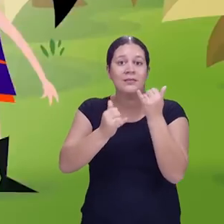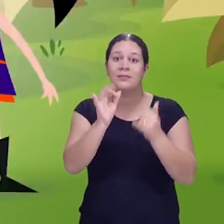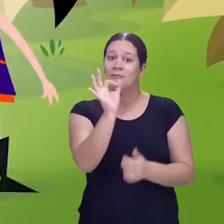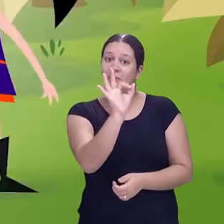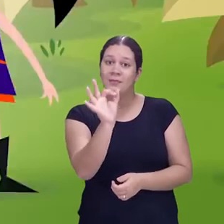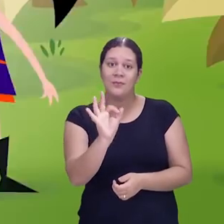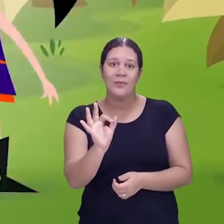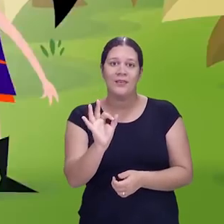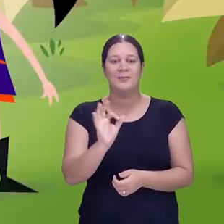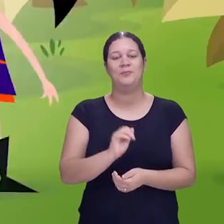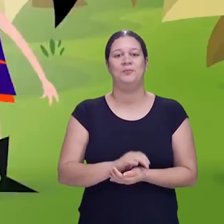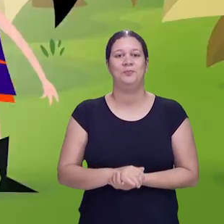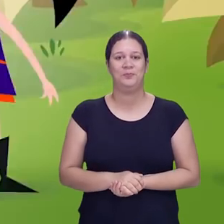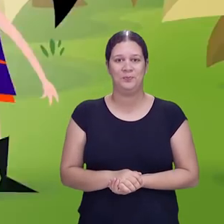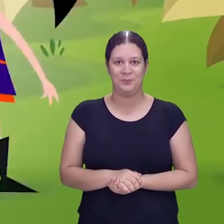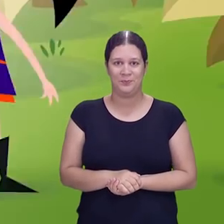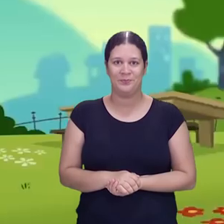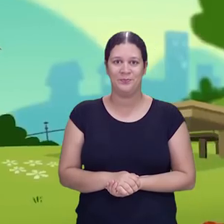Parece, mas não é.